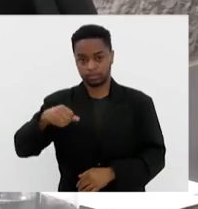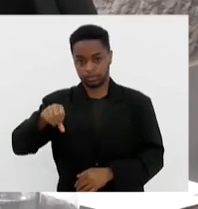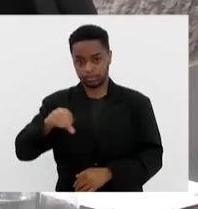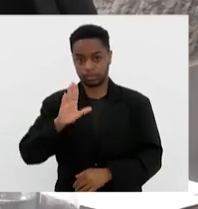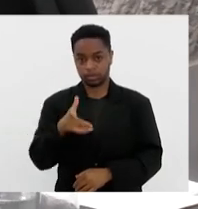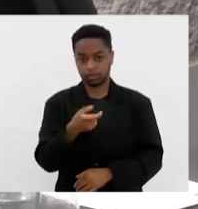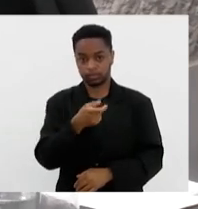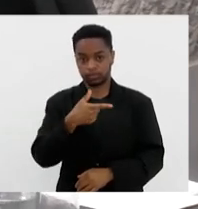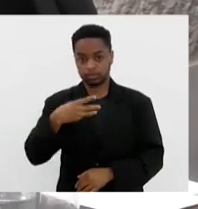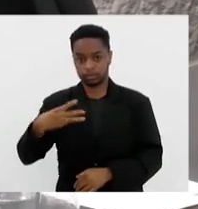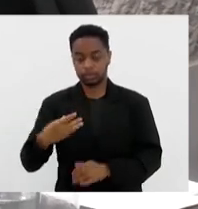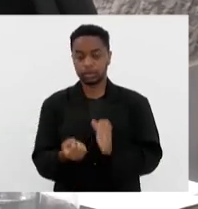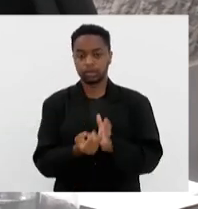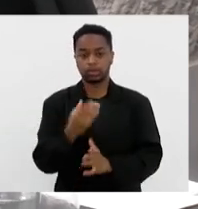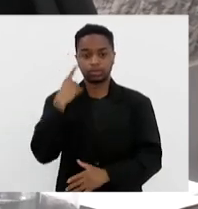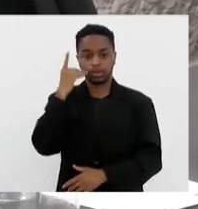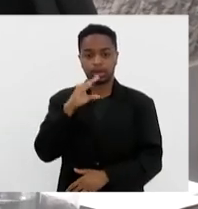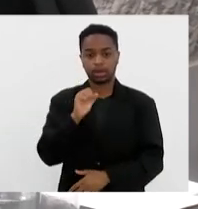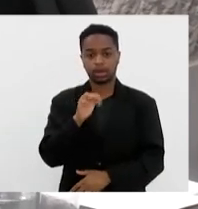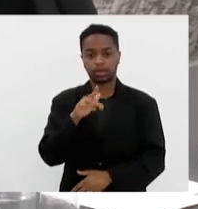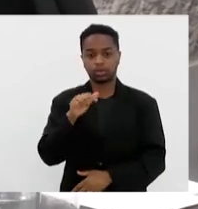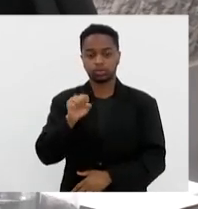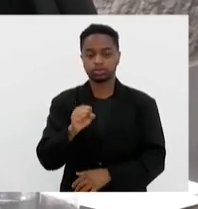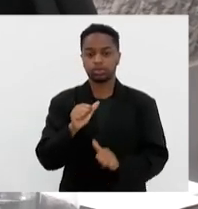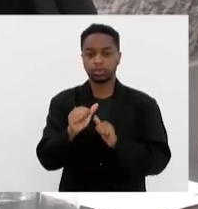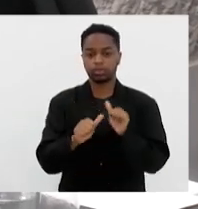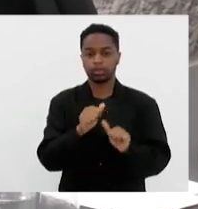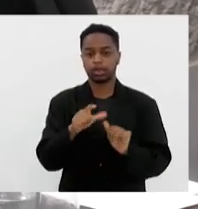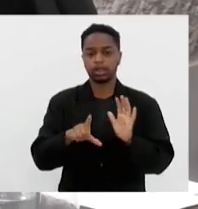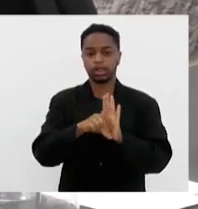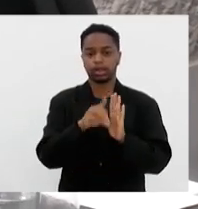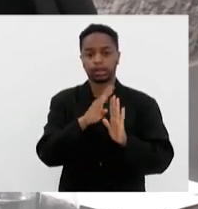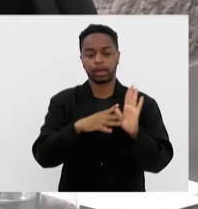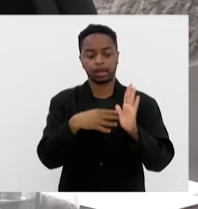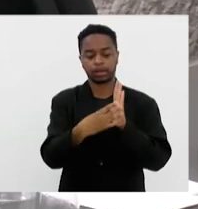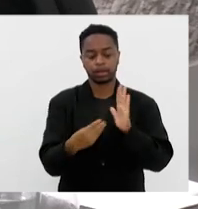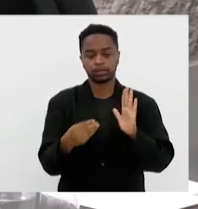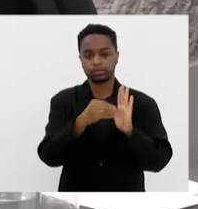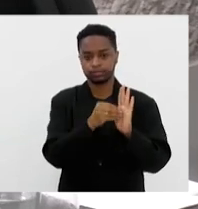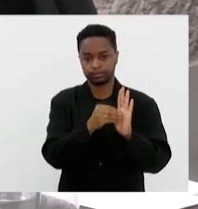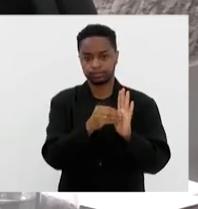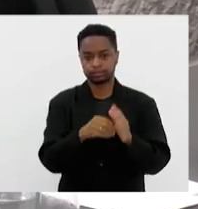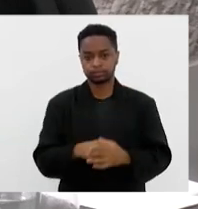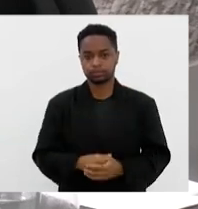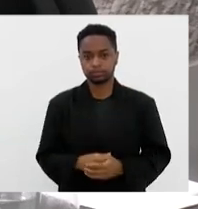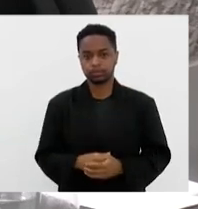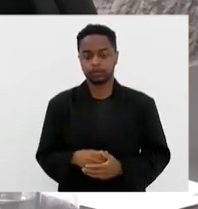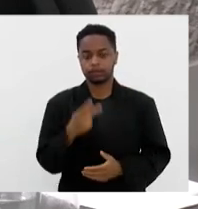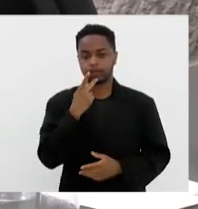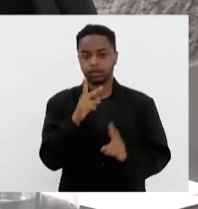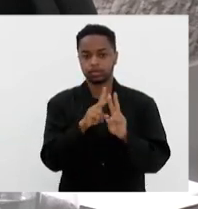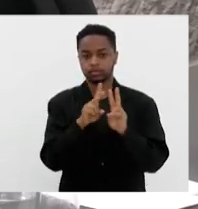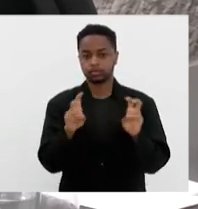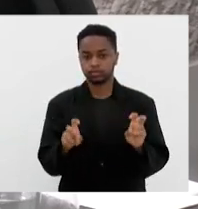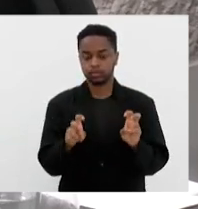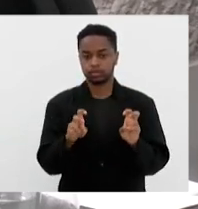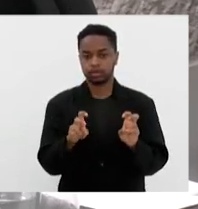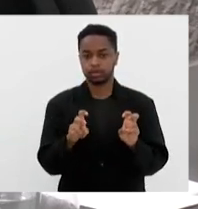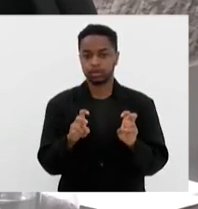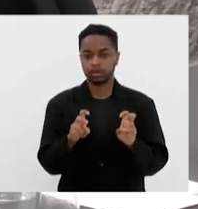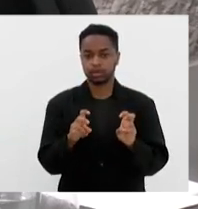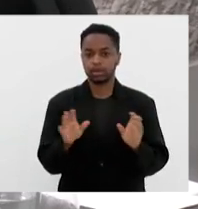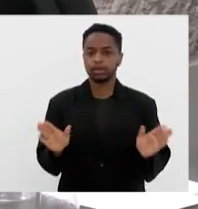De autoria do deputado Carlos Macedo, que altera a Lei 3.770, de 7 de janeiro de 2002, que dispõe sobre incentivos